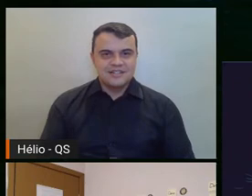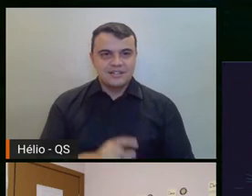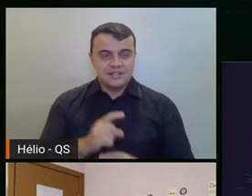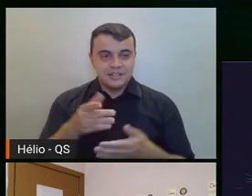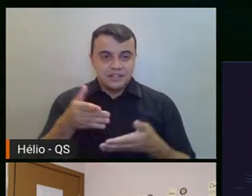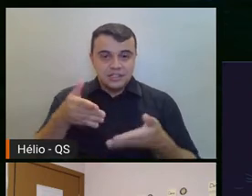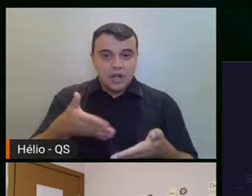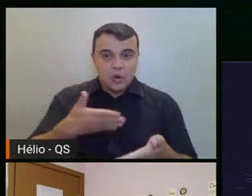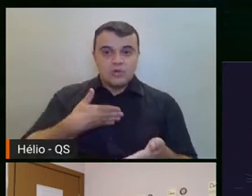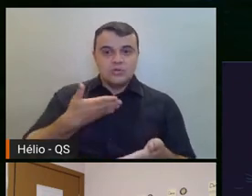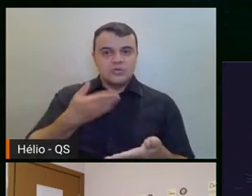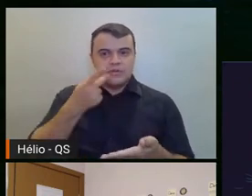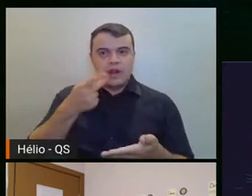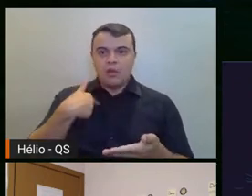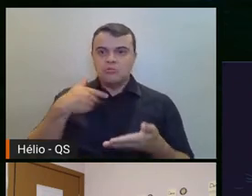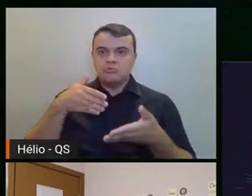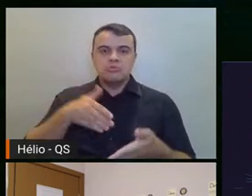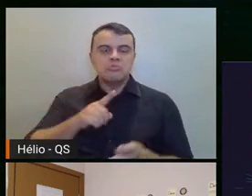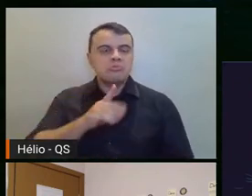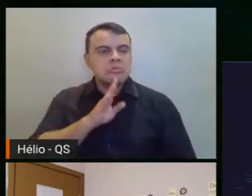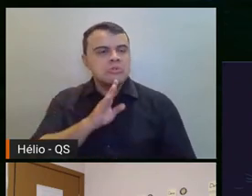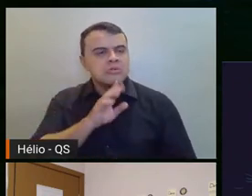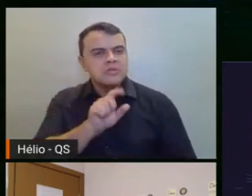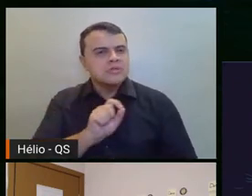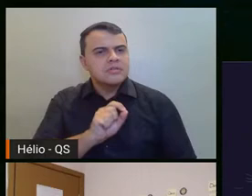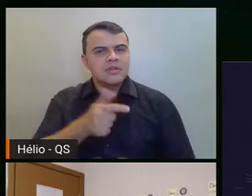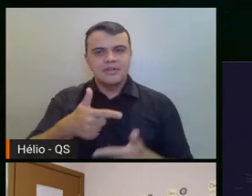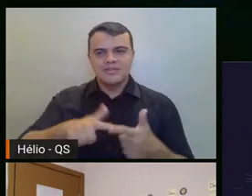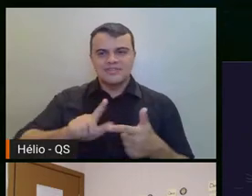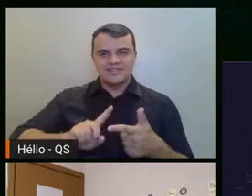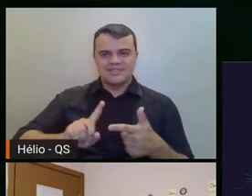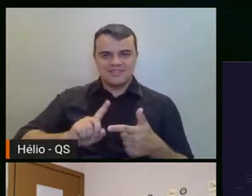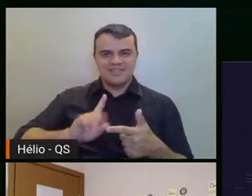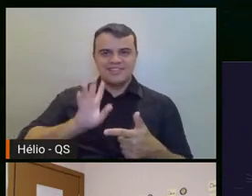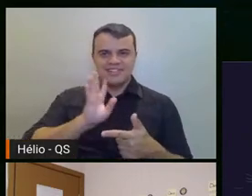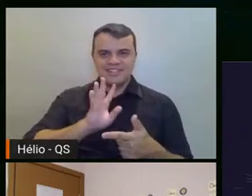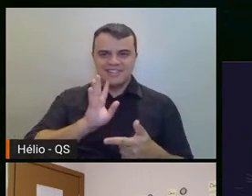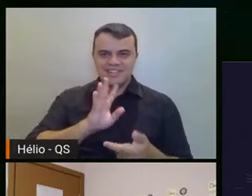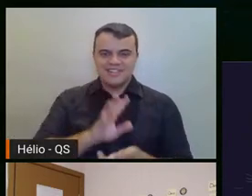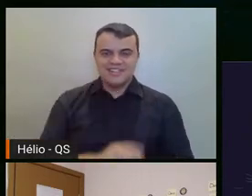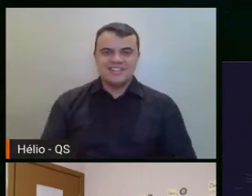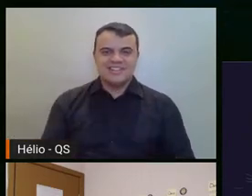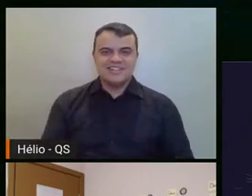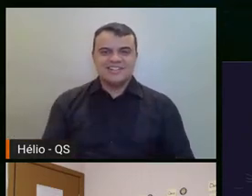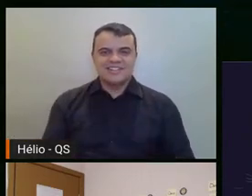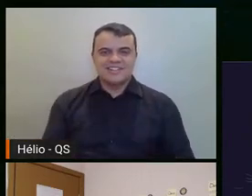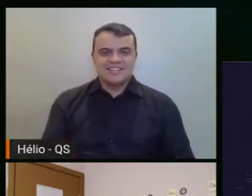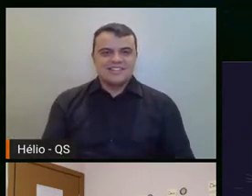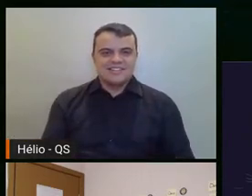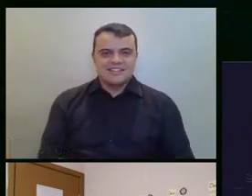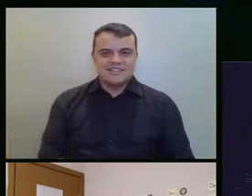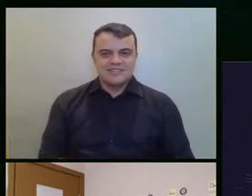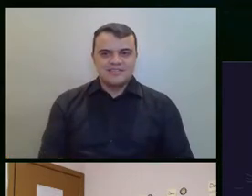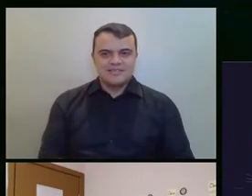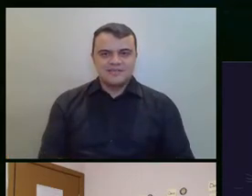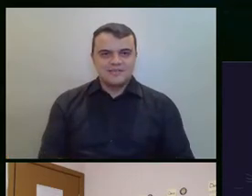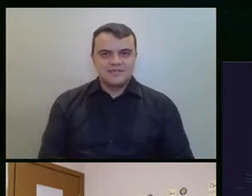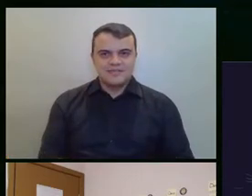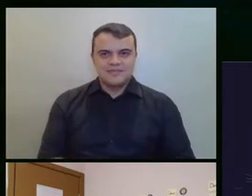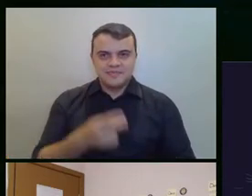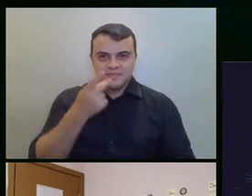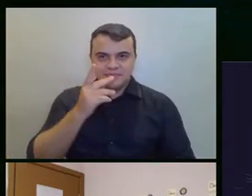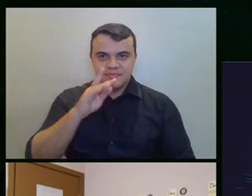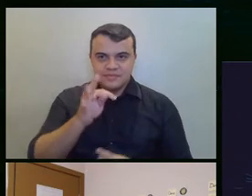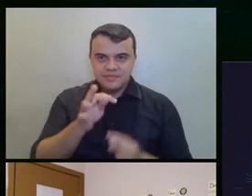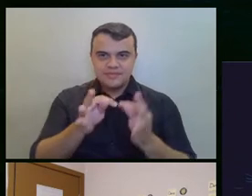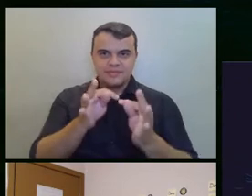paraquedas também pode falar cai de paraquedas aqui ó Tá tudo certo né É bom demais aí da hora tem uma galera que já é